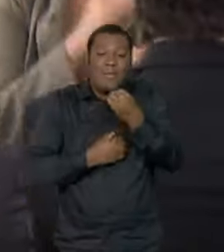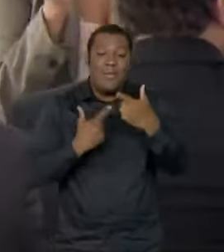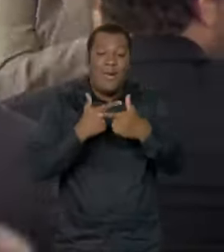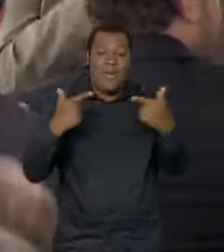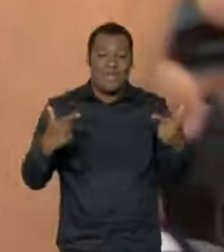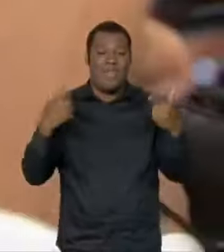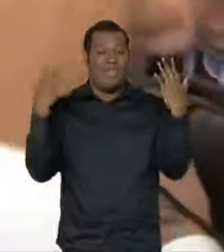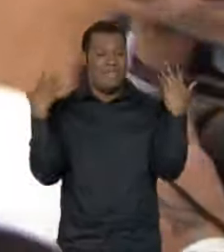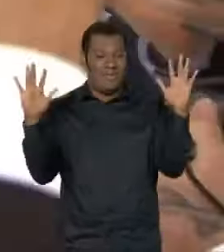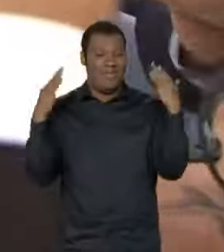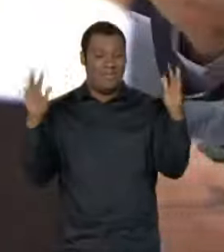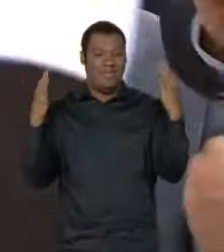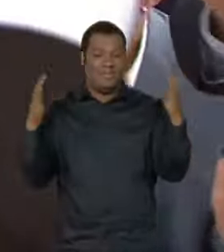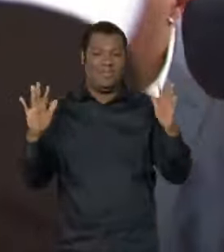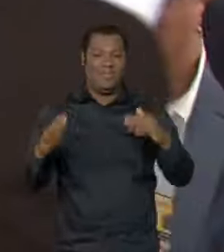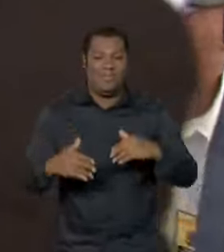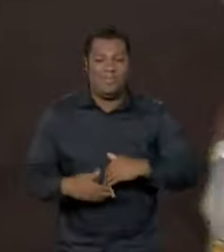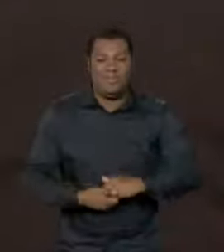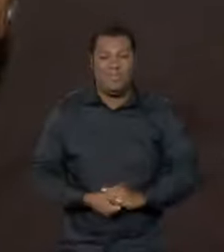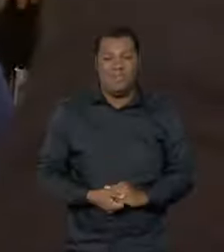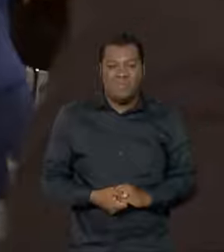parabéns.